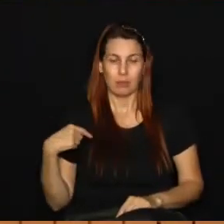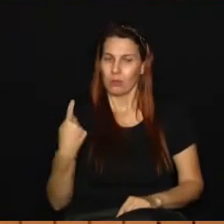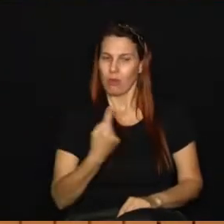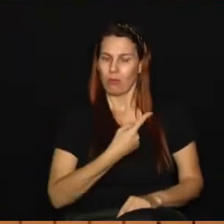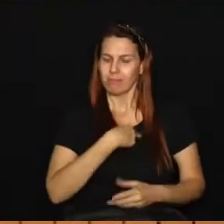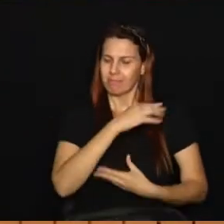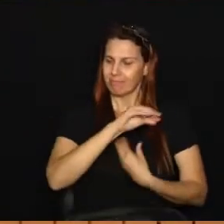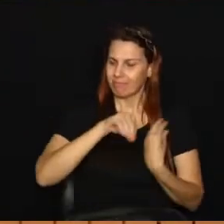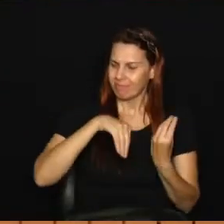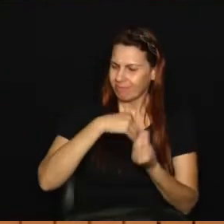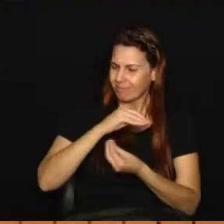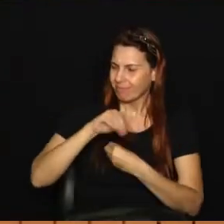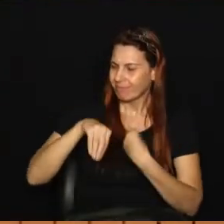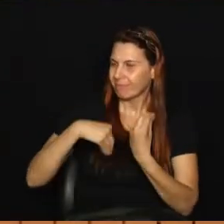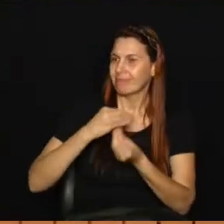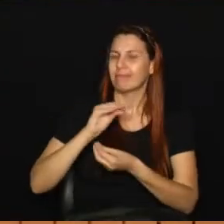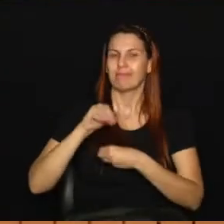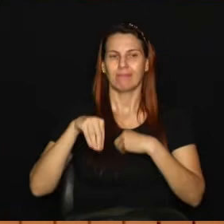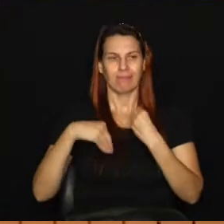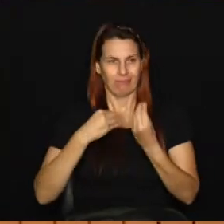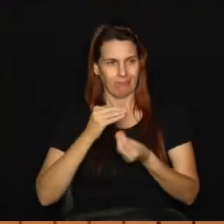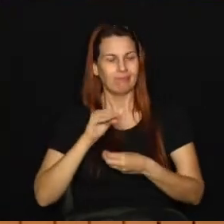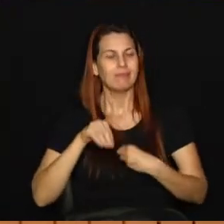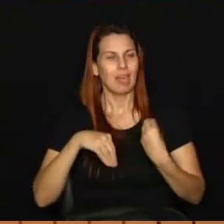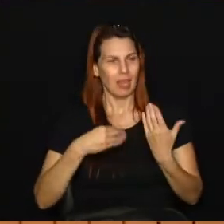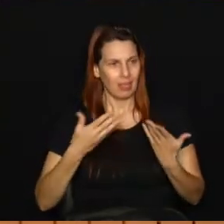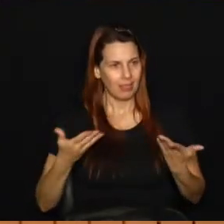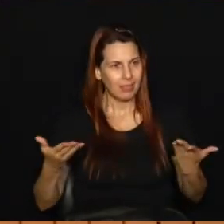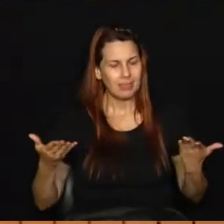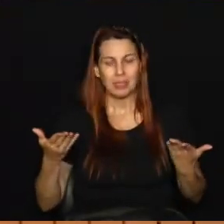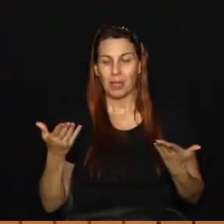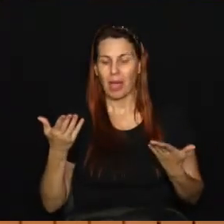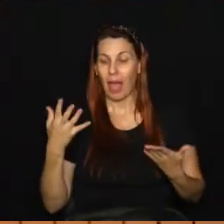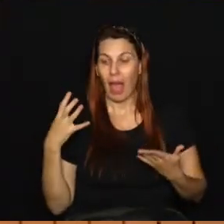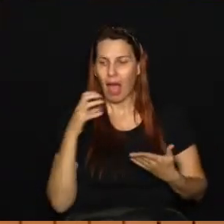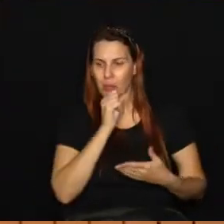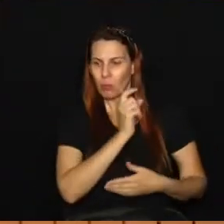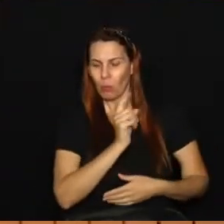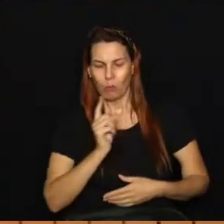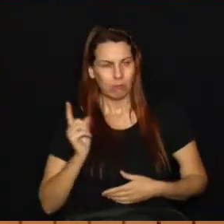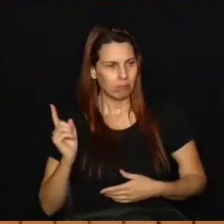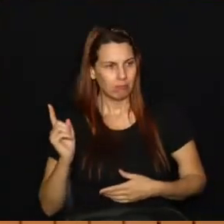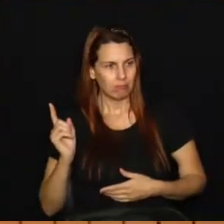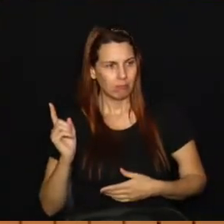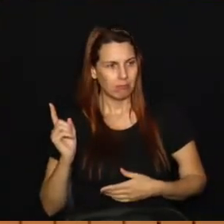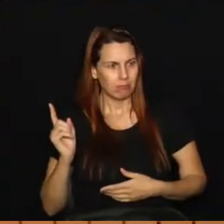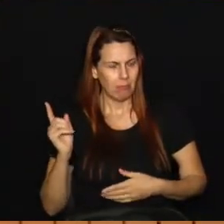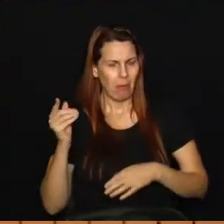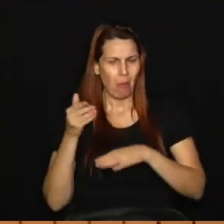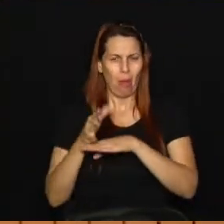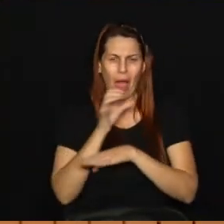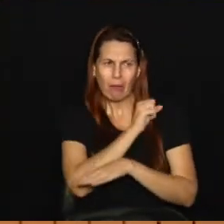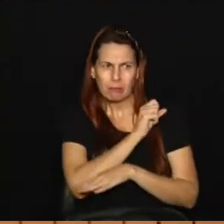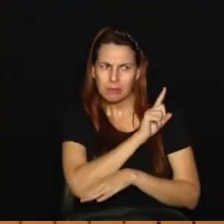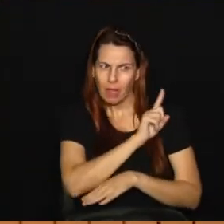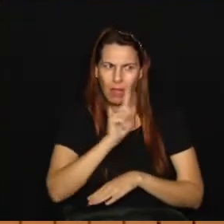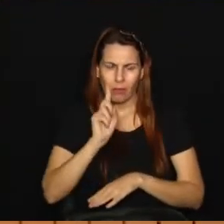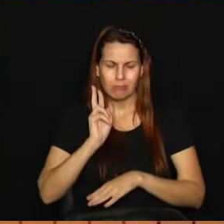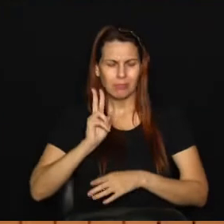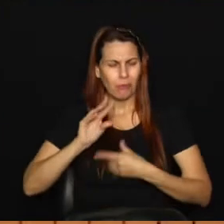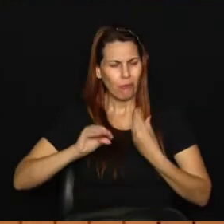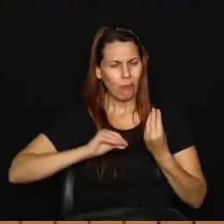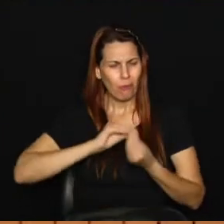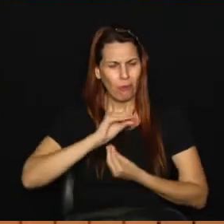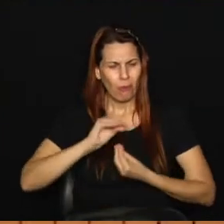envolve. Não é uma simples passagem. A gente se envolve. Não se faz